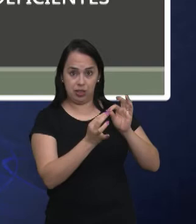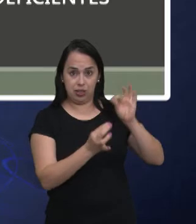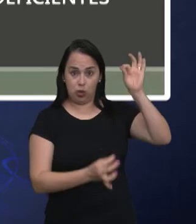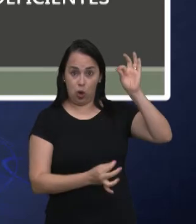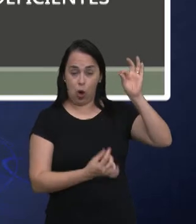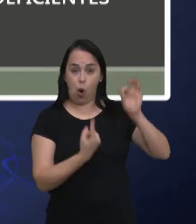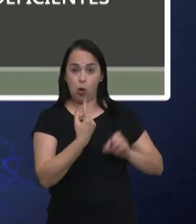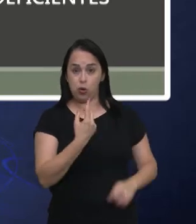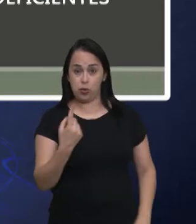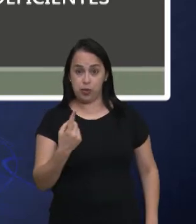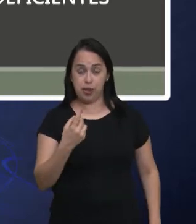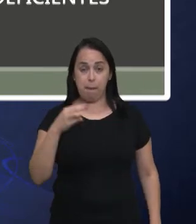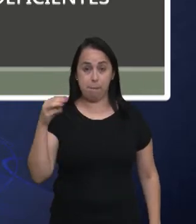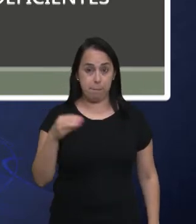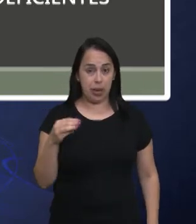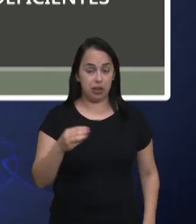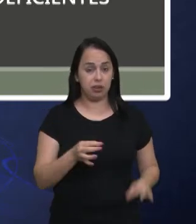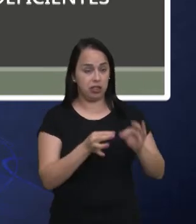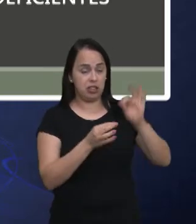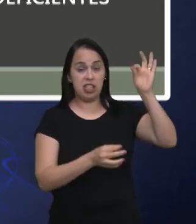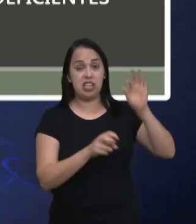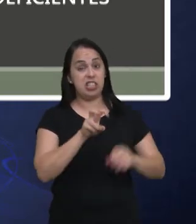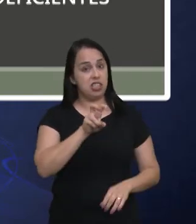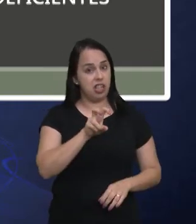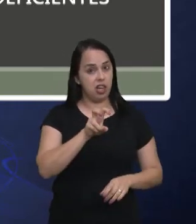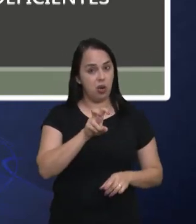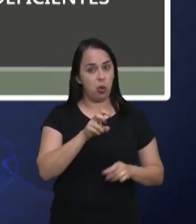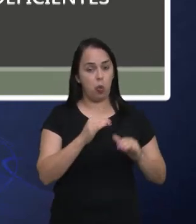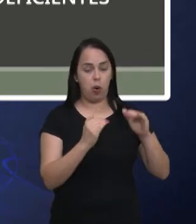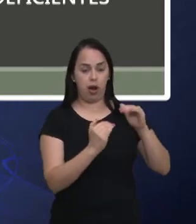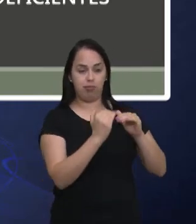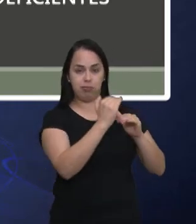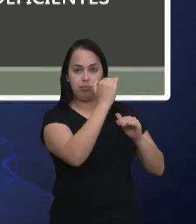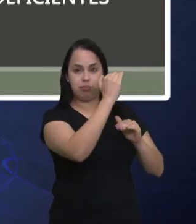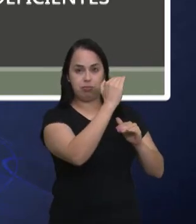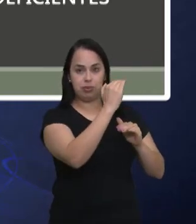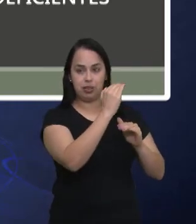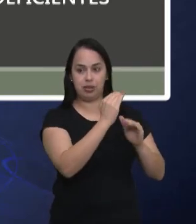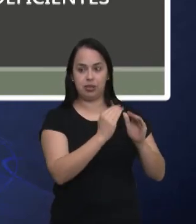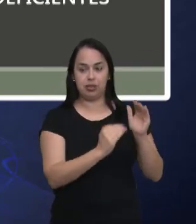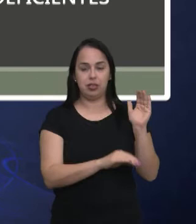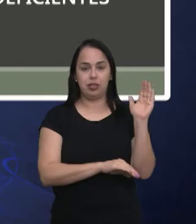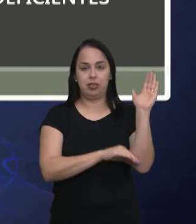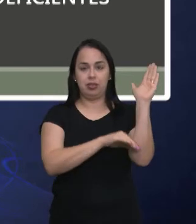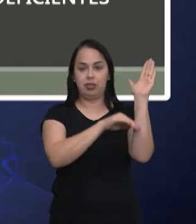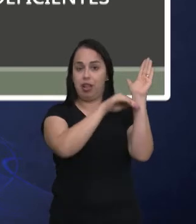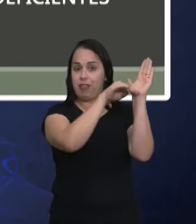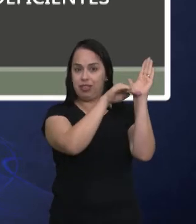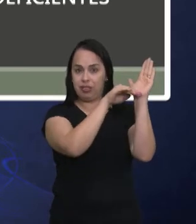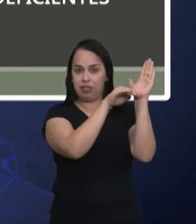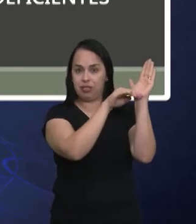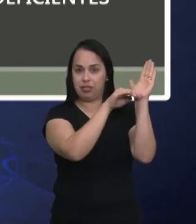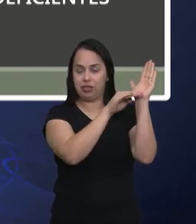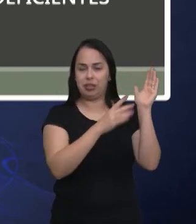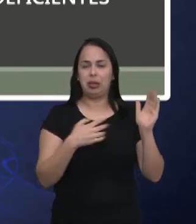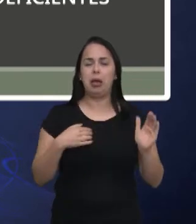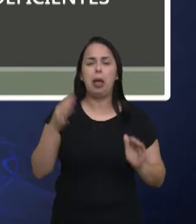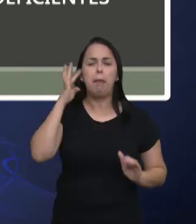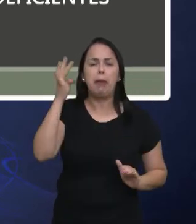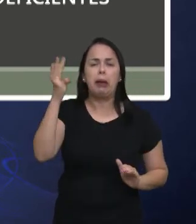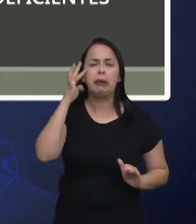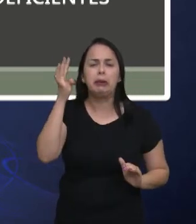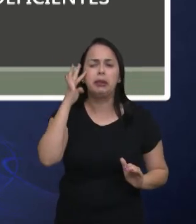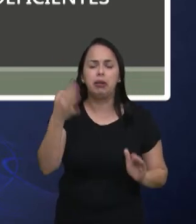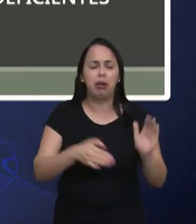de altura, com 5 andares sem elevadores. Gente, vocês já